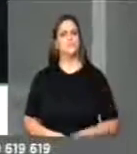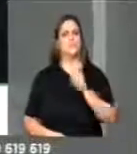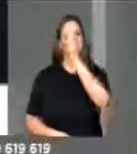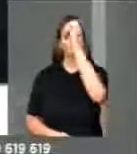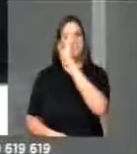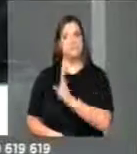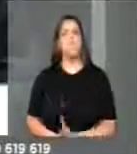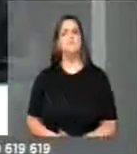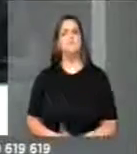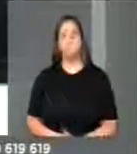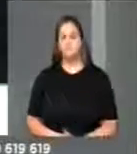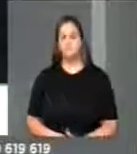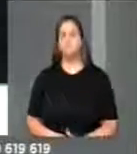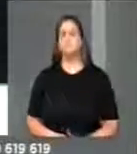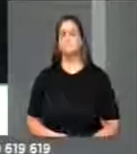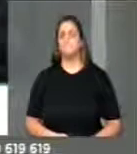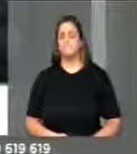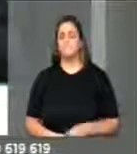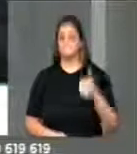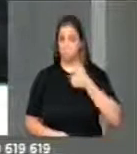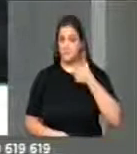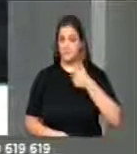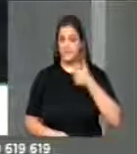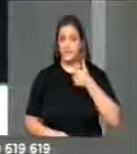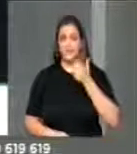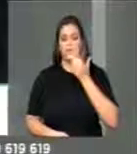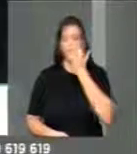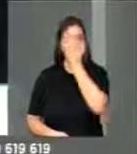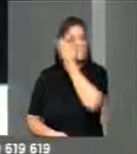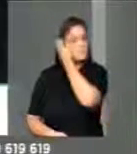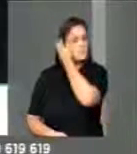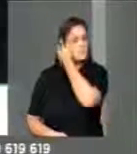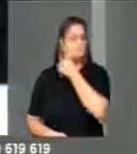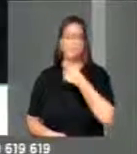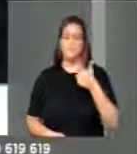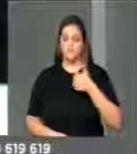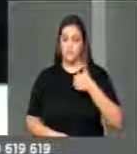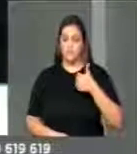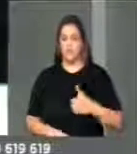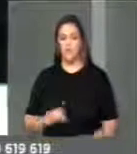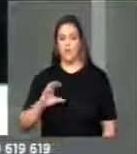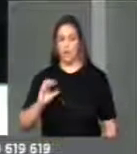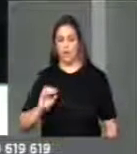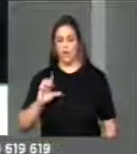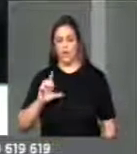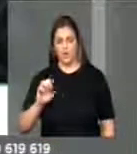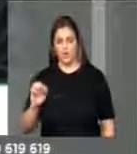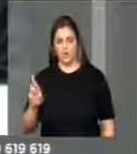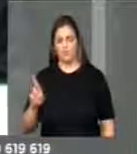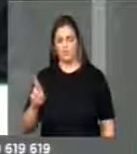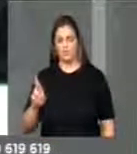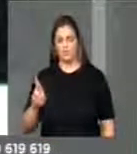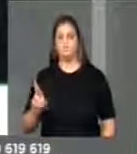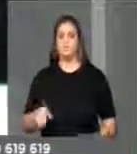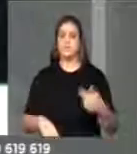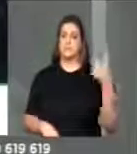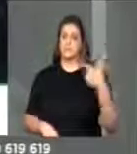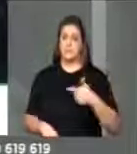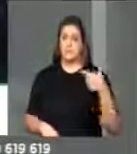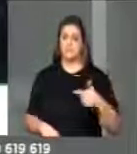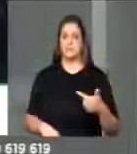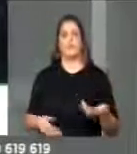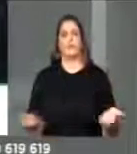brasileira. Uma pelo impedimento de Fernando Collor de Mello e outro que